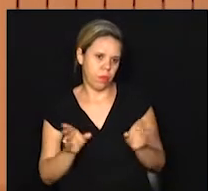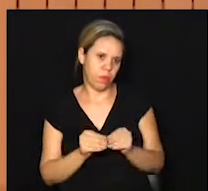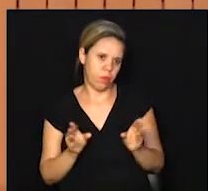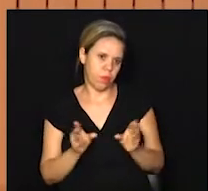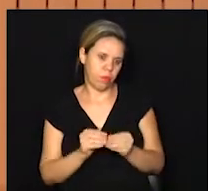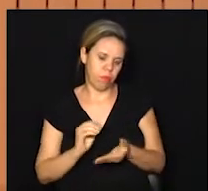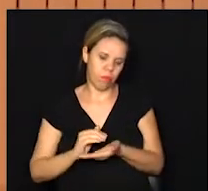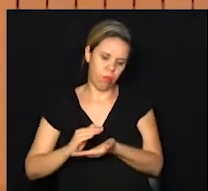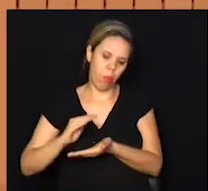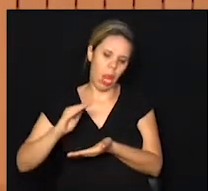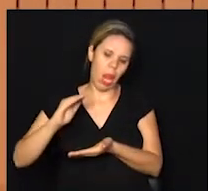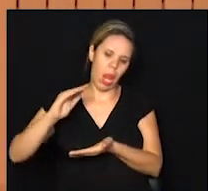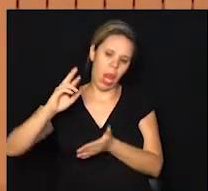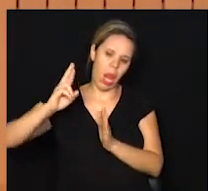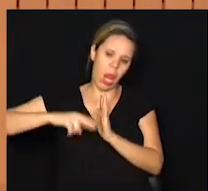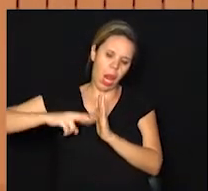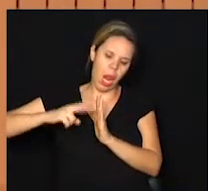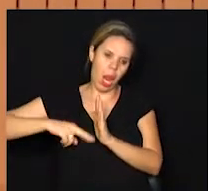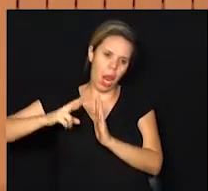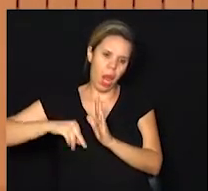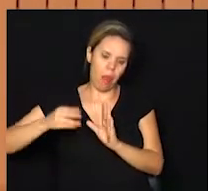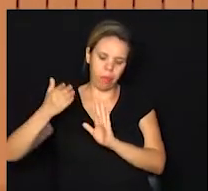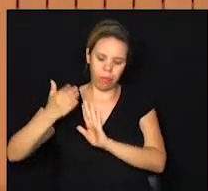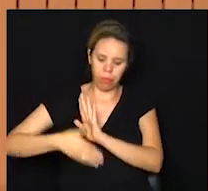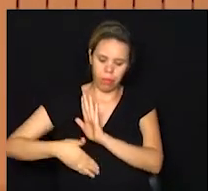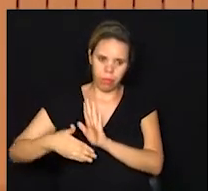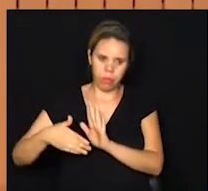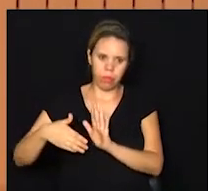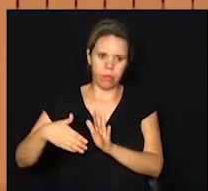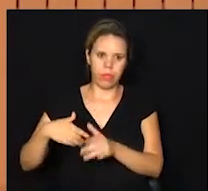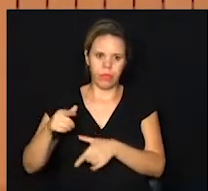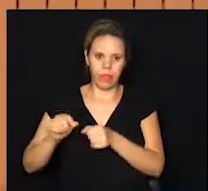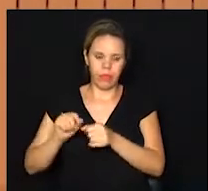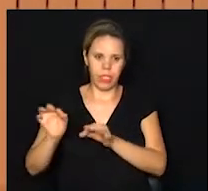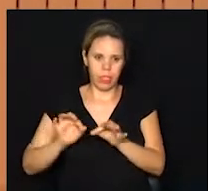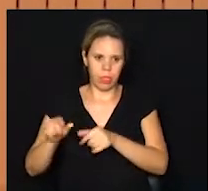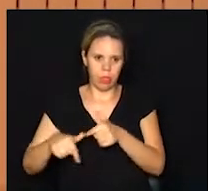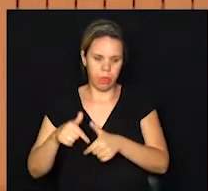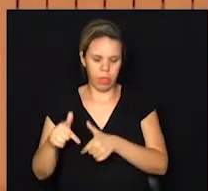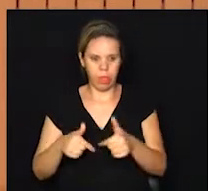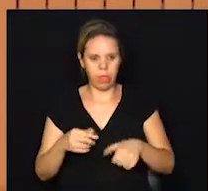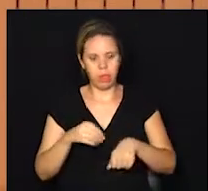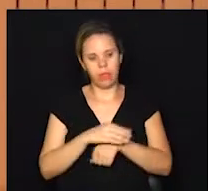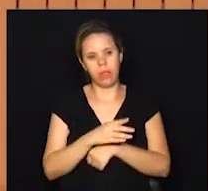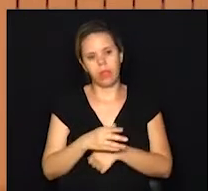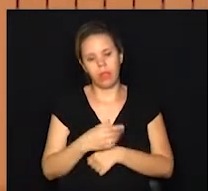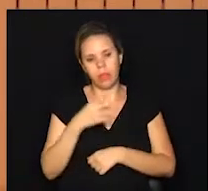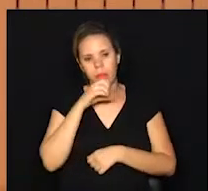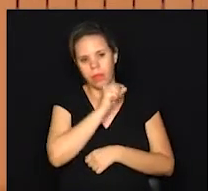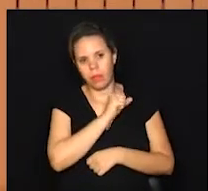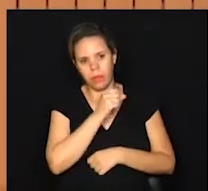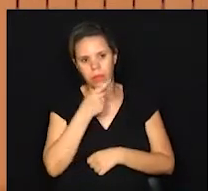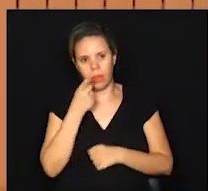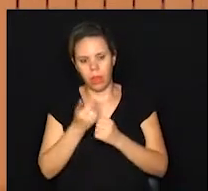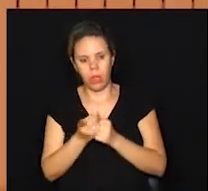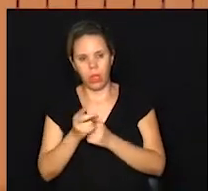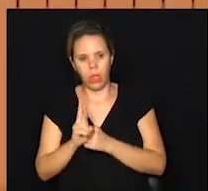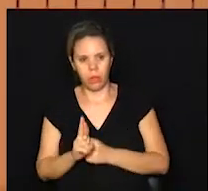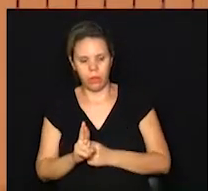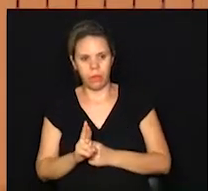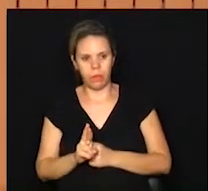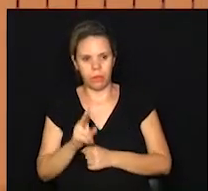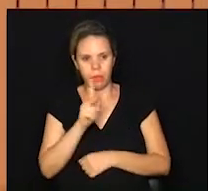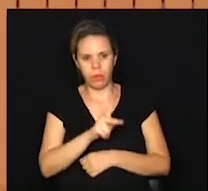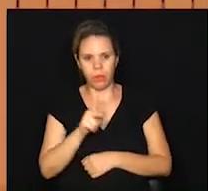nossos relatórios para o encaminhamento que a gente vai fazer. Então, já passaria aí rapidamente para o